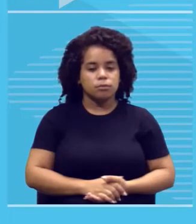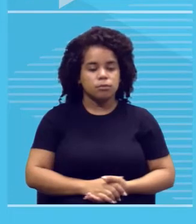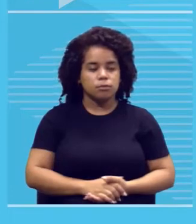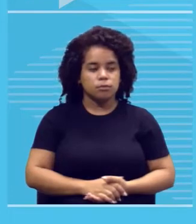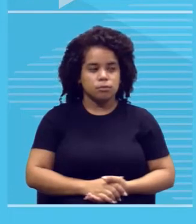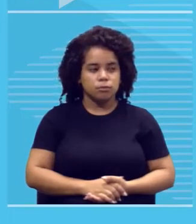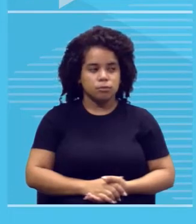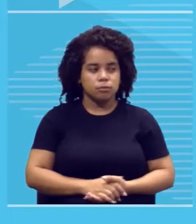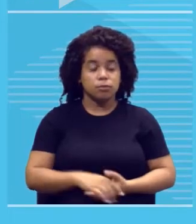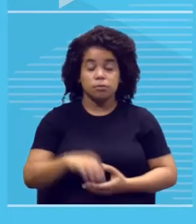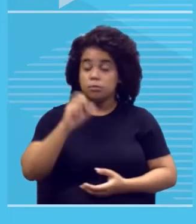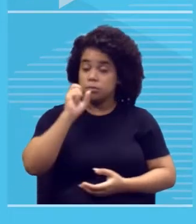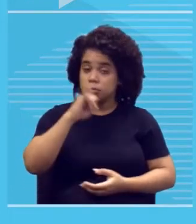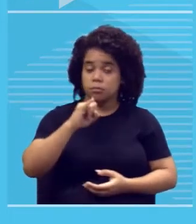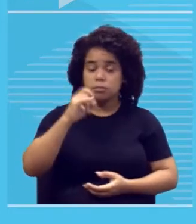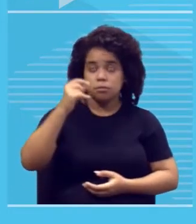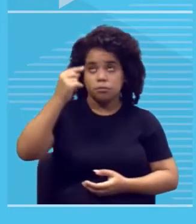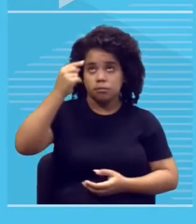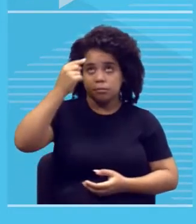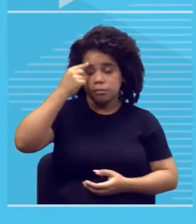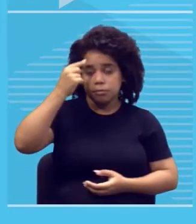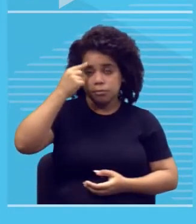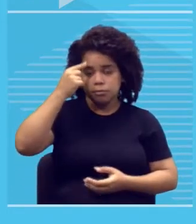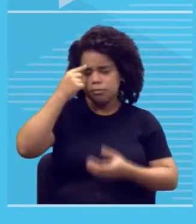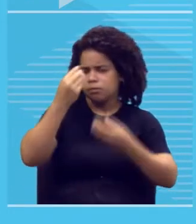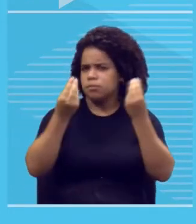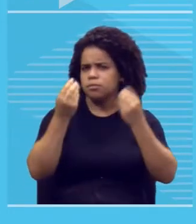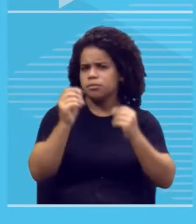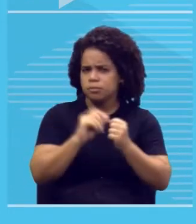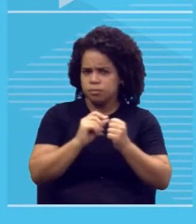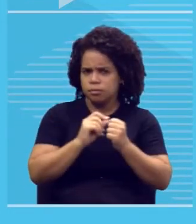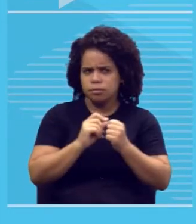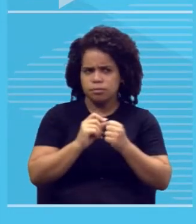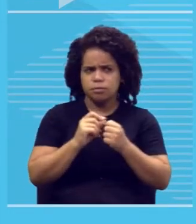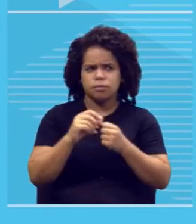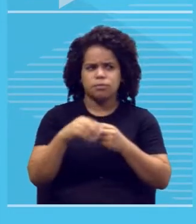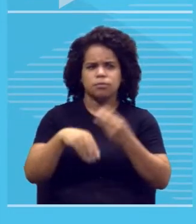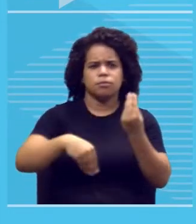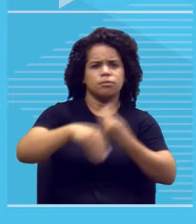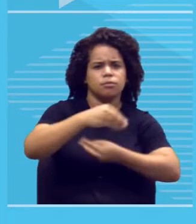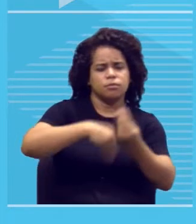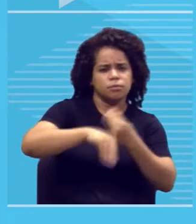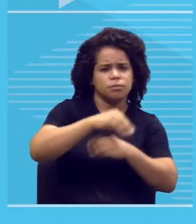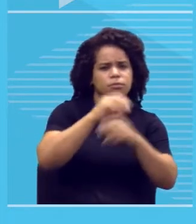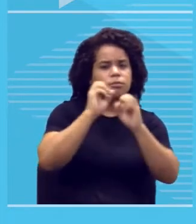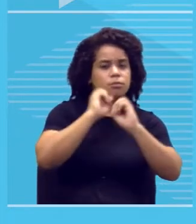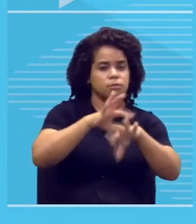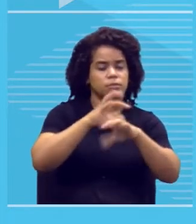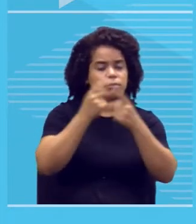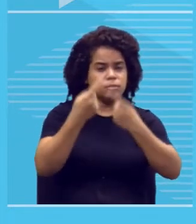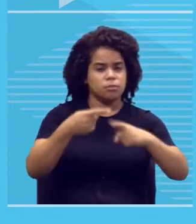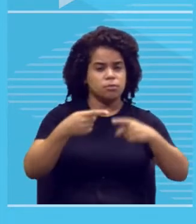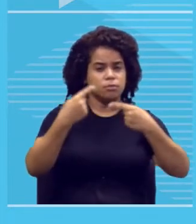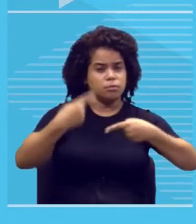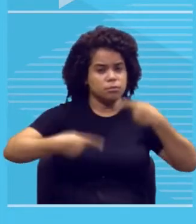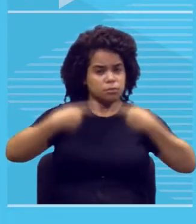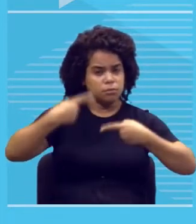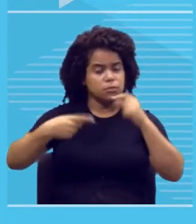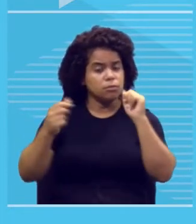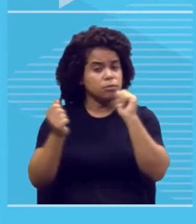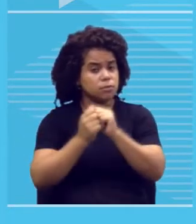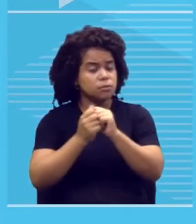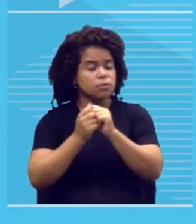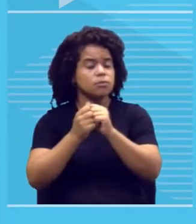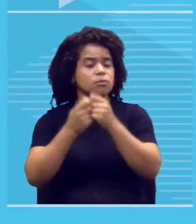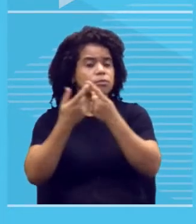então era assim se você parou para pensar assim como é que ele fazia isso misturar ensino de política junto com o entretenimento musical